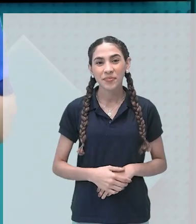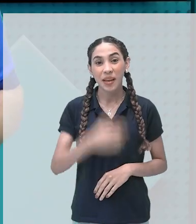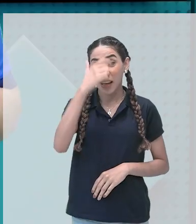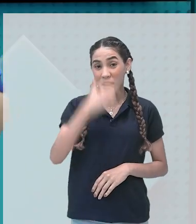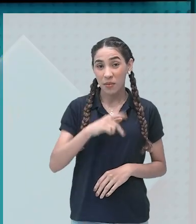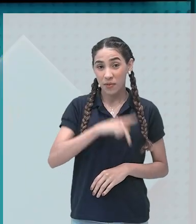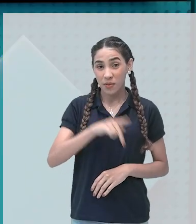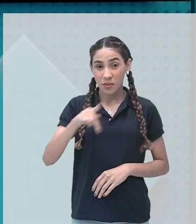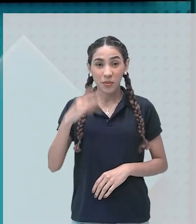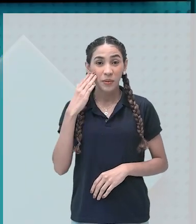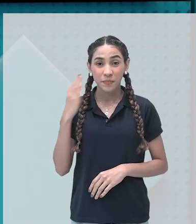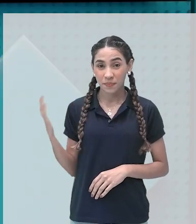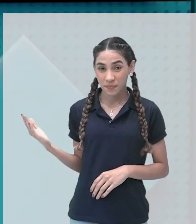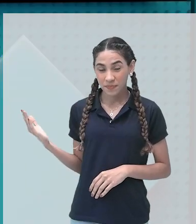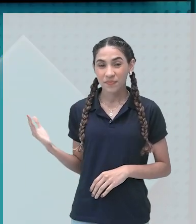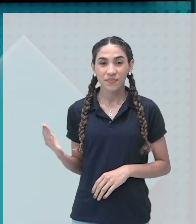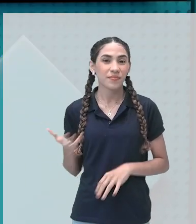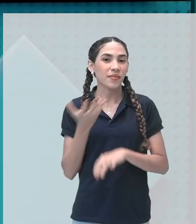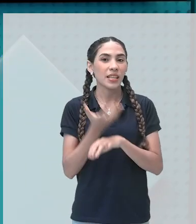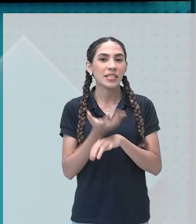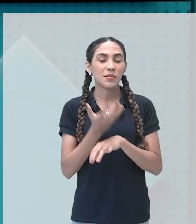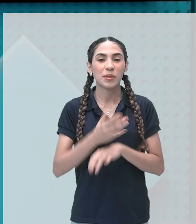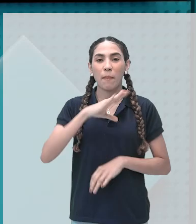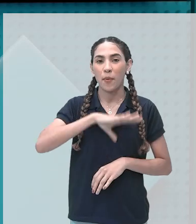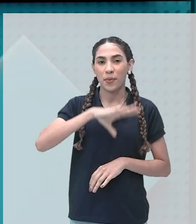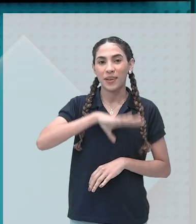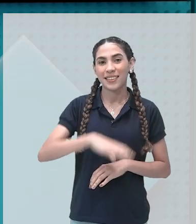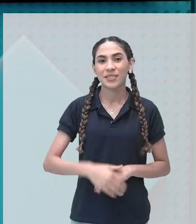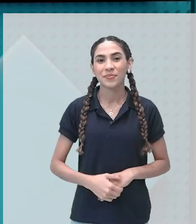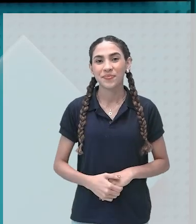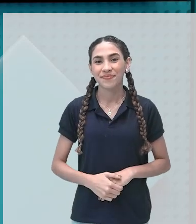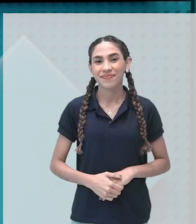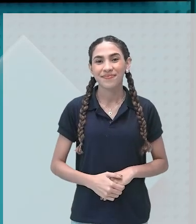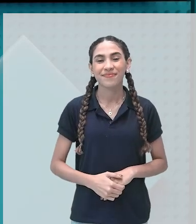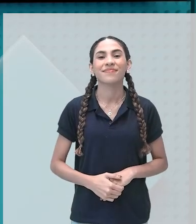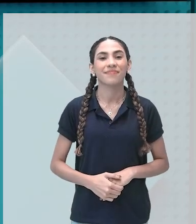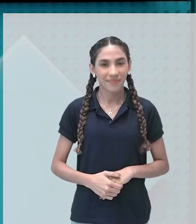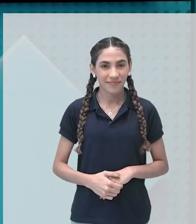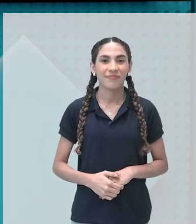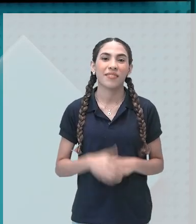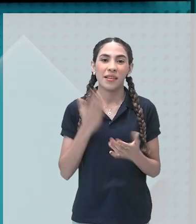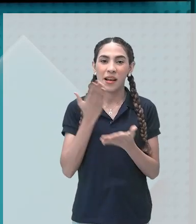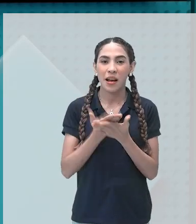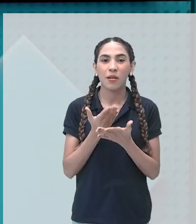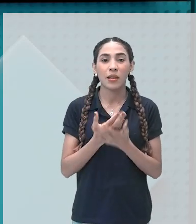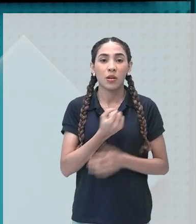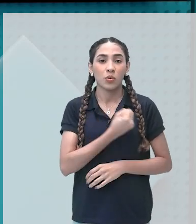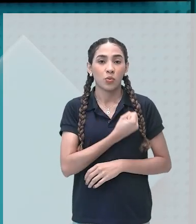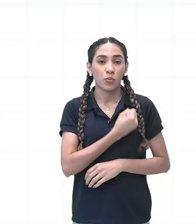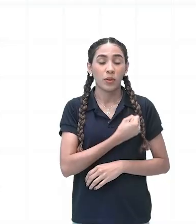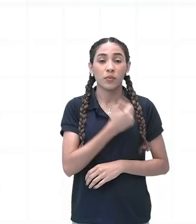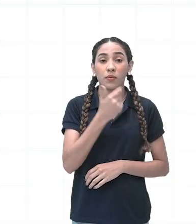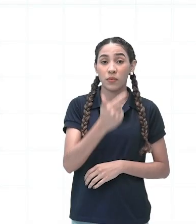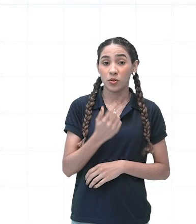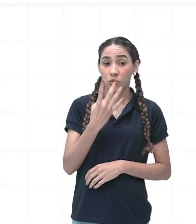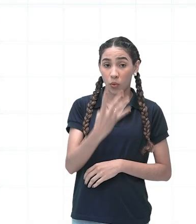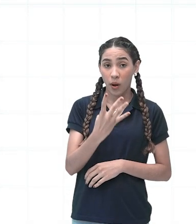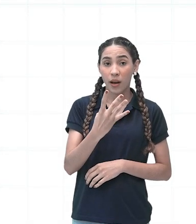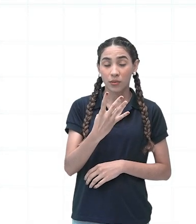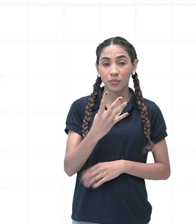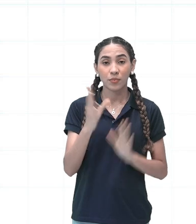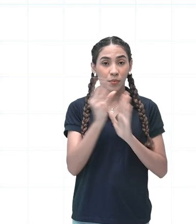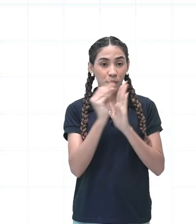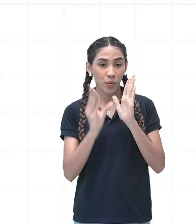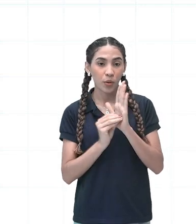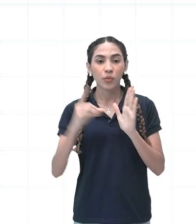alunos! Eu sou a professora Joyce Martins, do componente curricular de Língua Portuguesa. Esta é a aula de número 24 do nosso